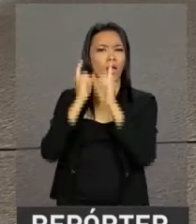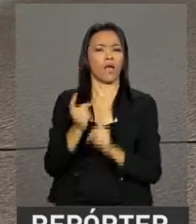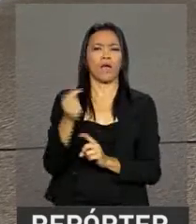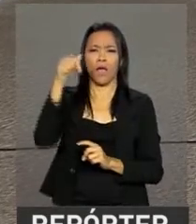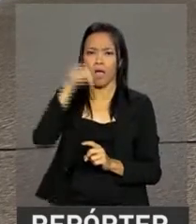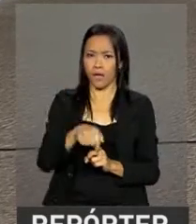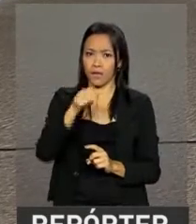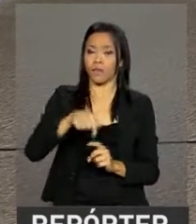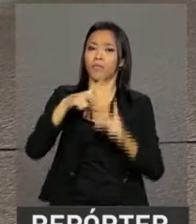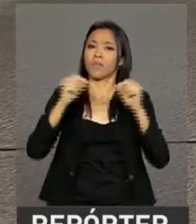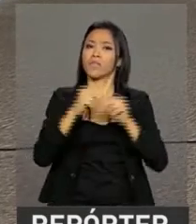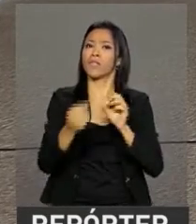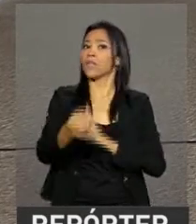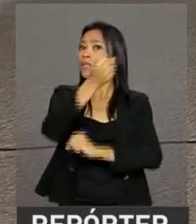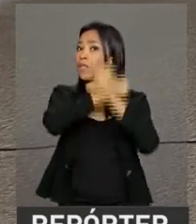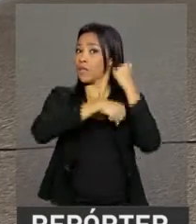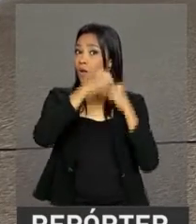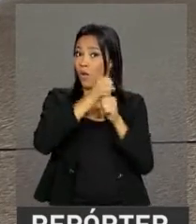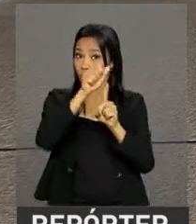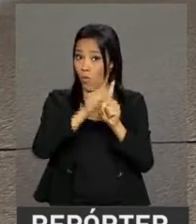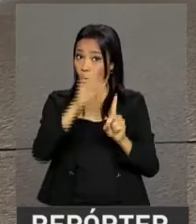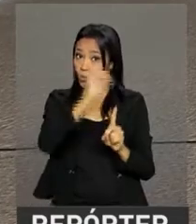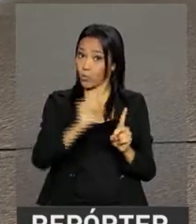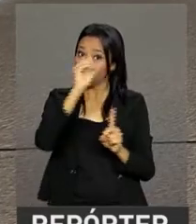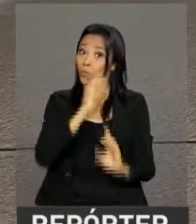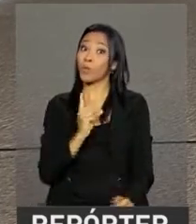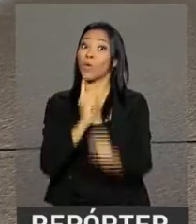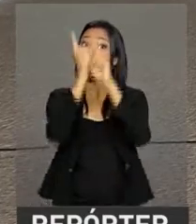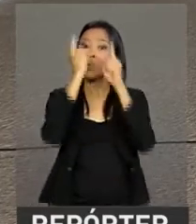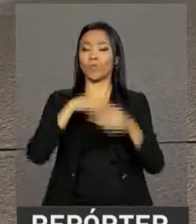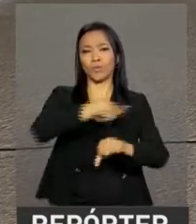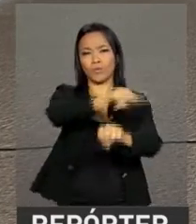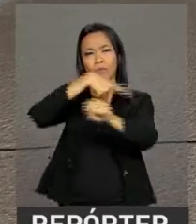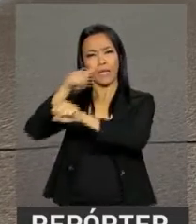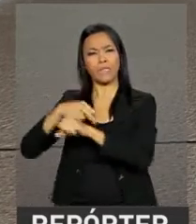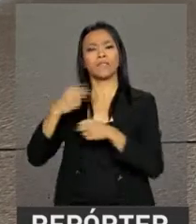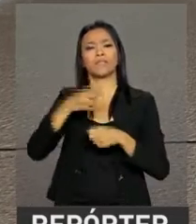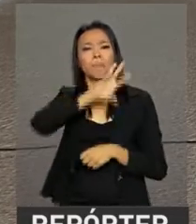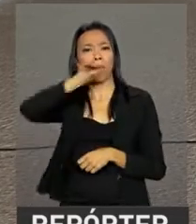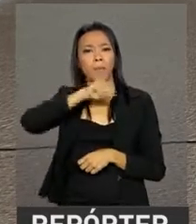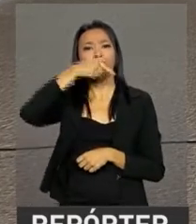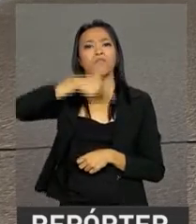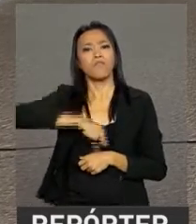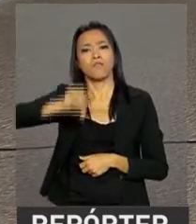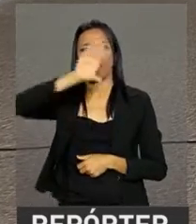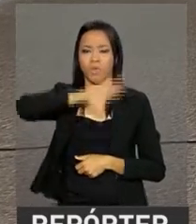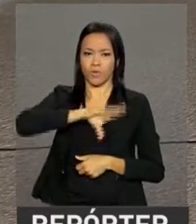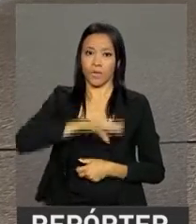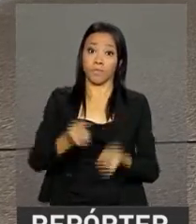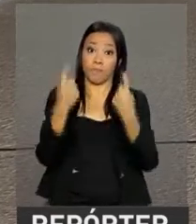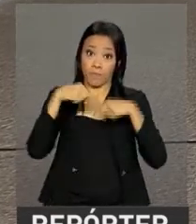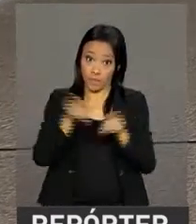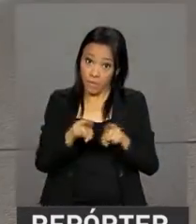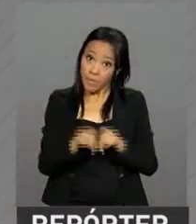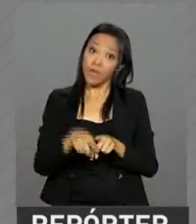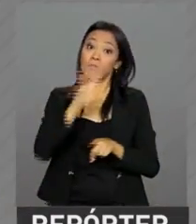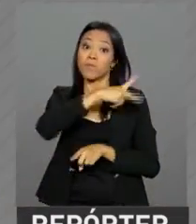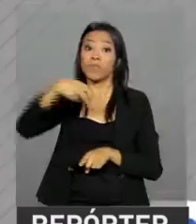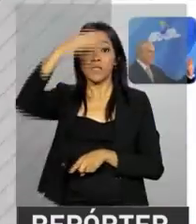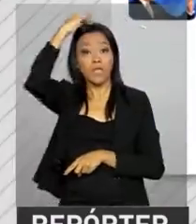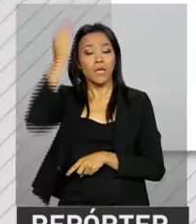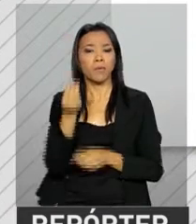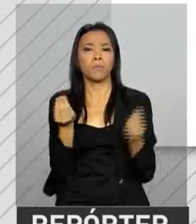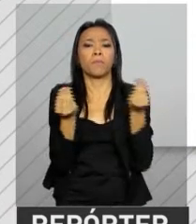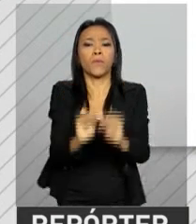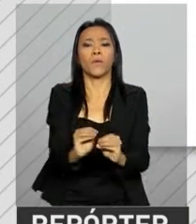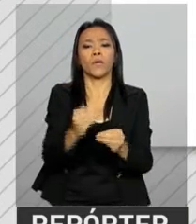ano passado, durante a cúpula dos países de língua portuguesa. Em sua conta no Twitter, o presidente Michel Temer também deu